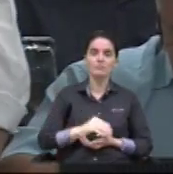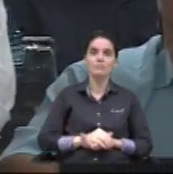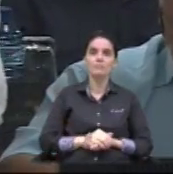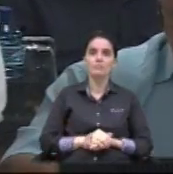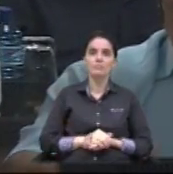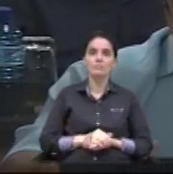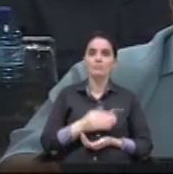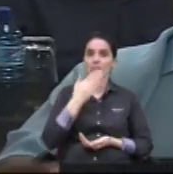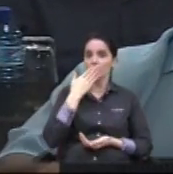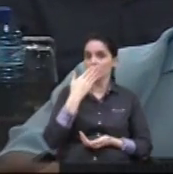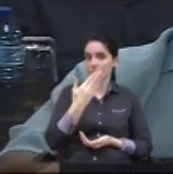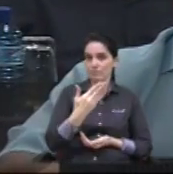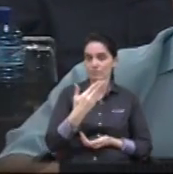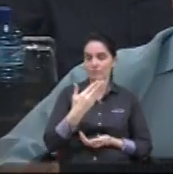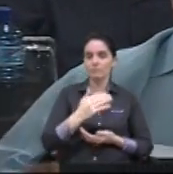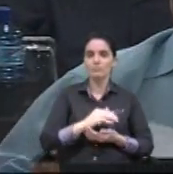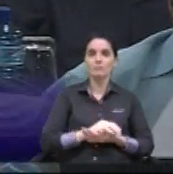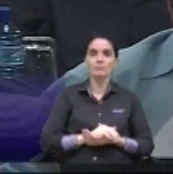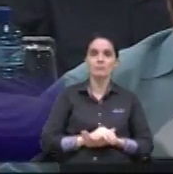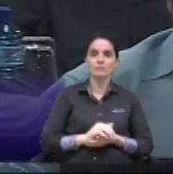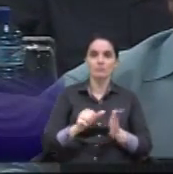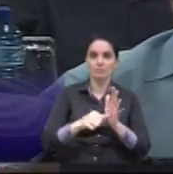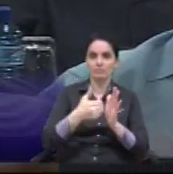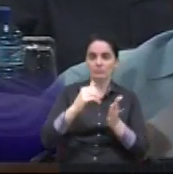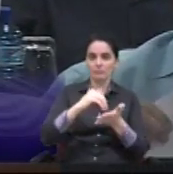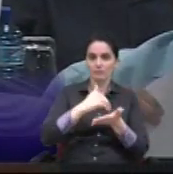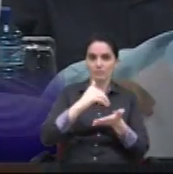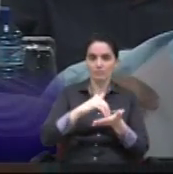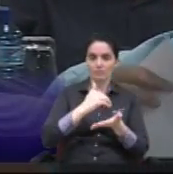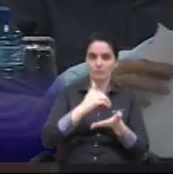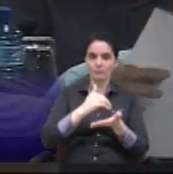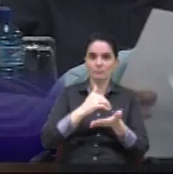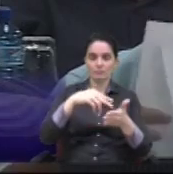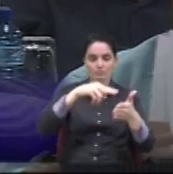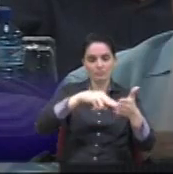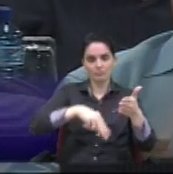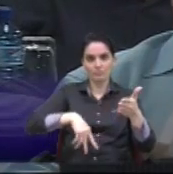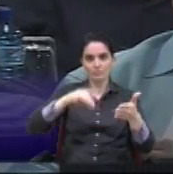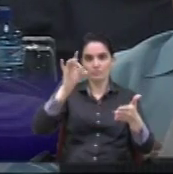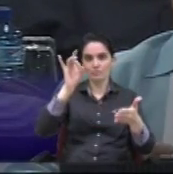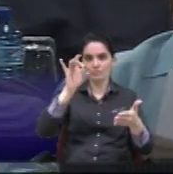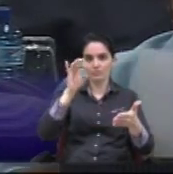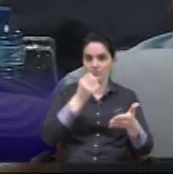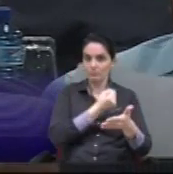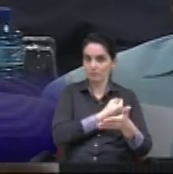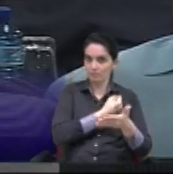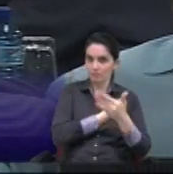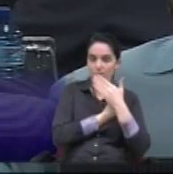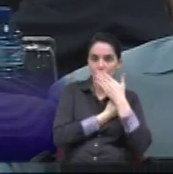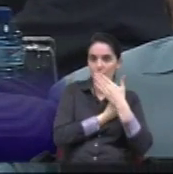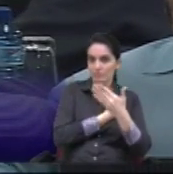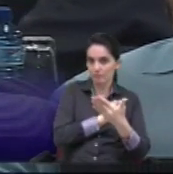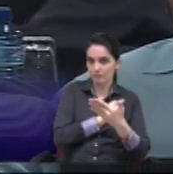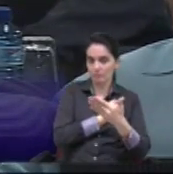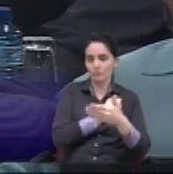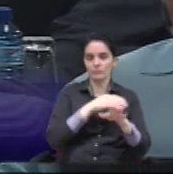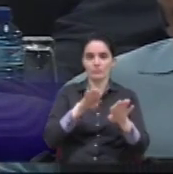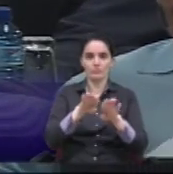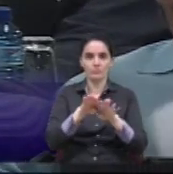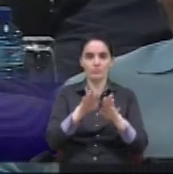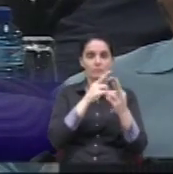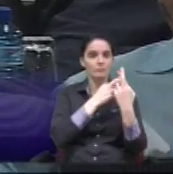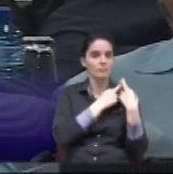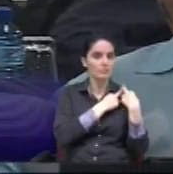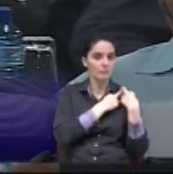eu faço um requerimento solicitando que o primeiro secretário leia apenas o número do requerimento e o autor, para